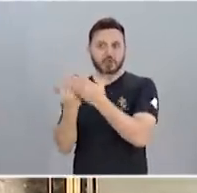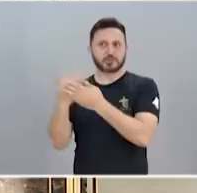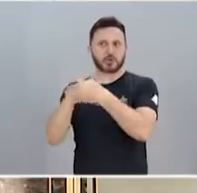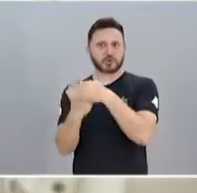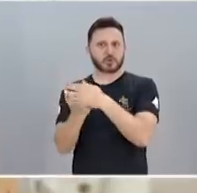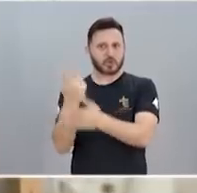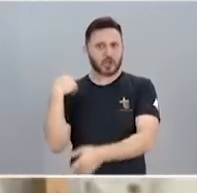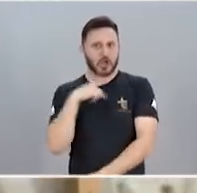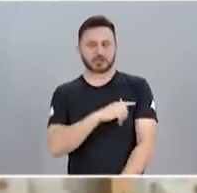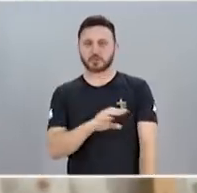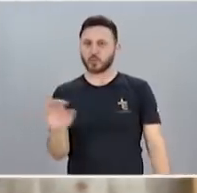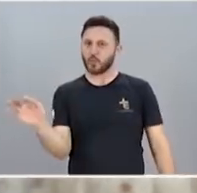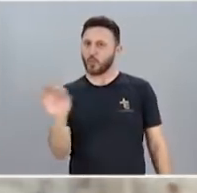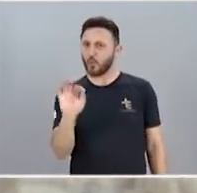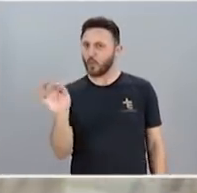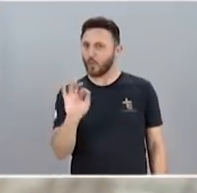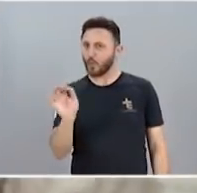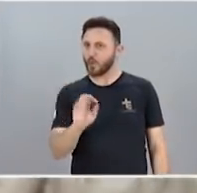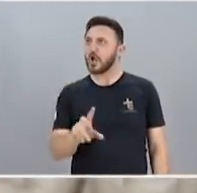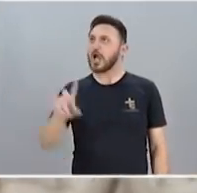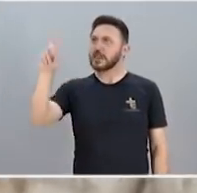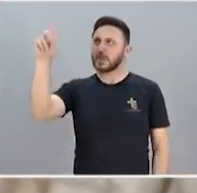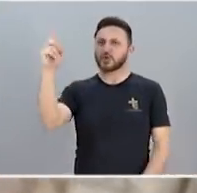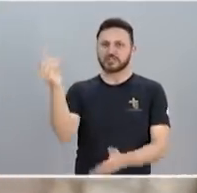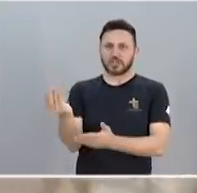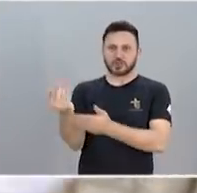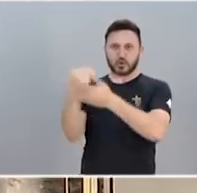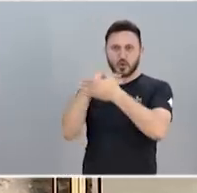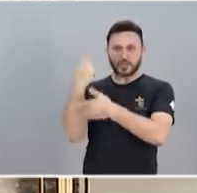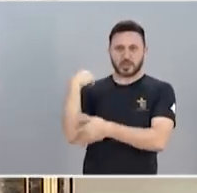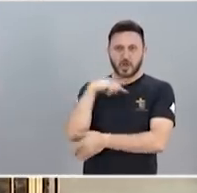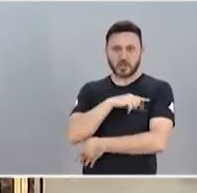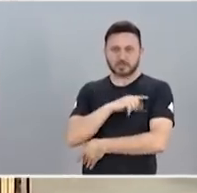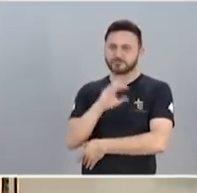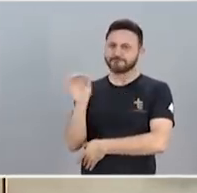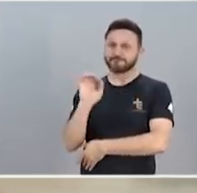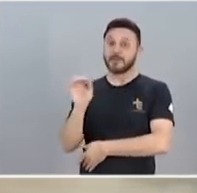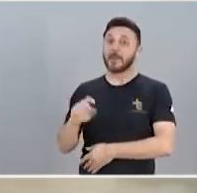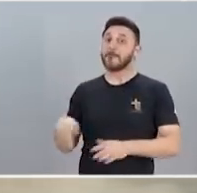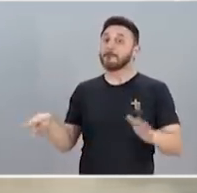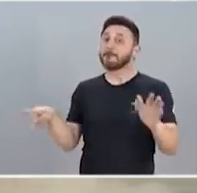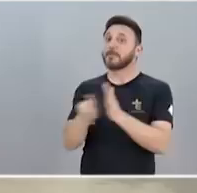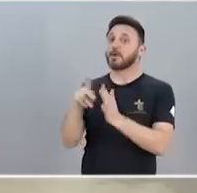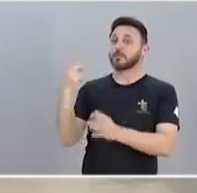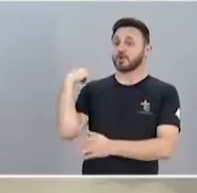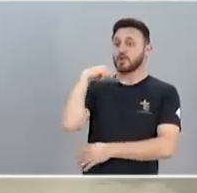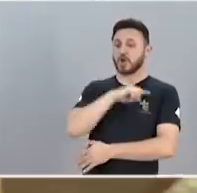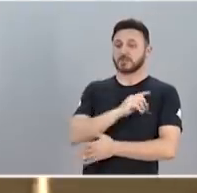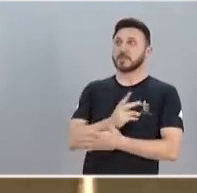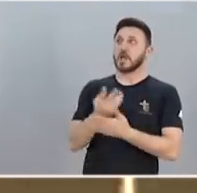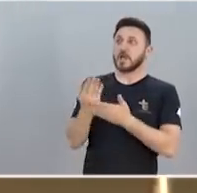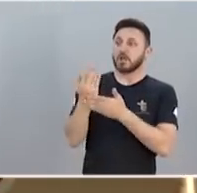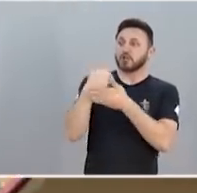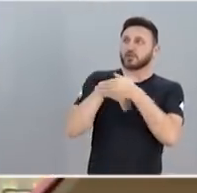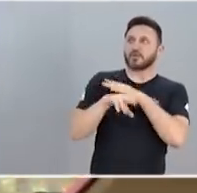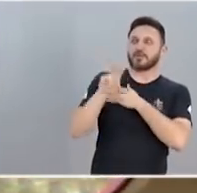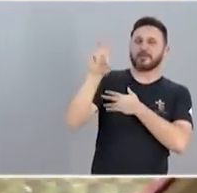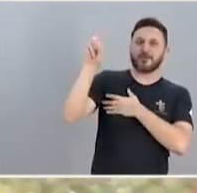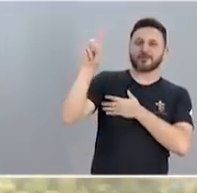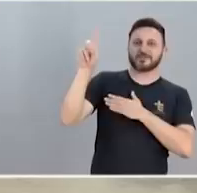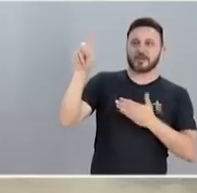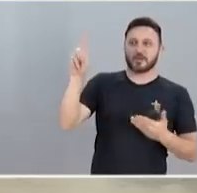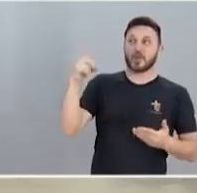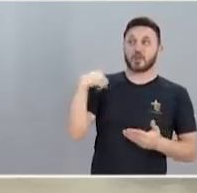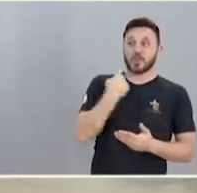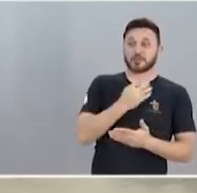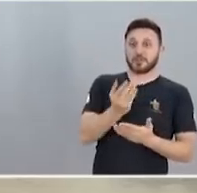Deus não se esconde na nossa vida, somos nós que nos escondemos dele. A história da